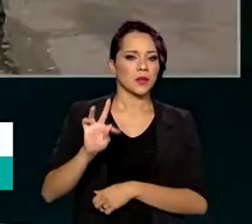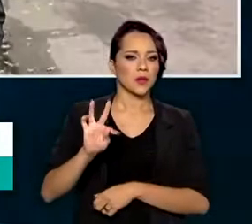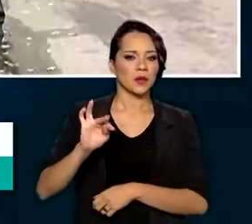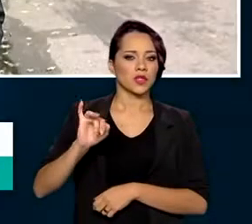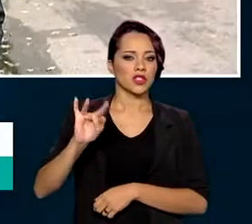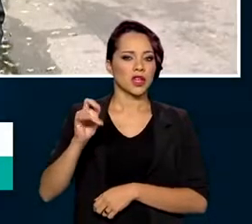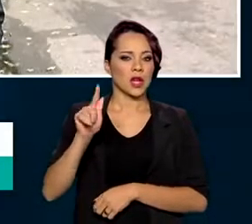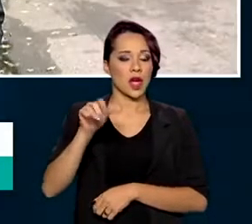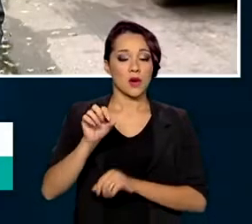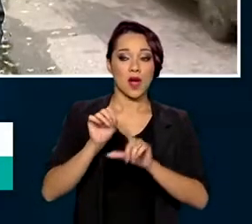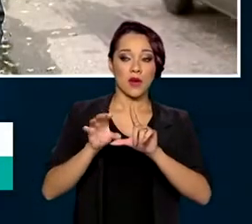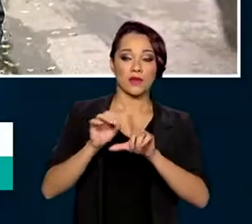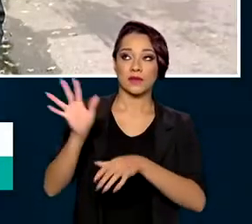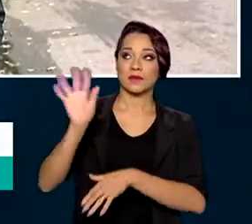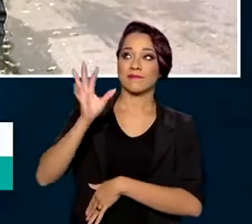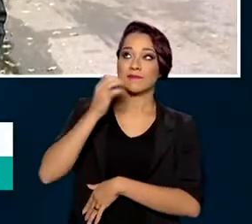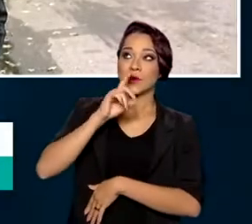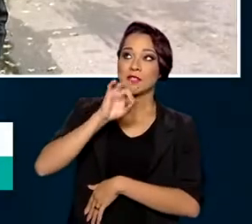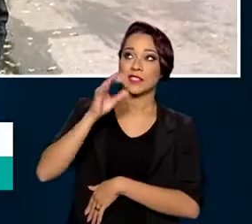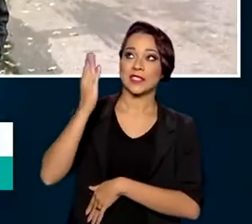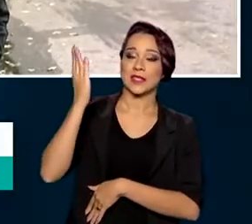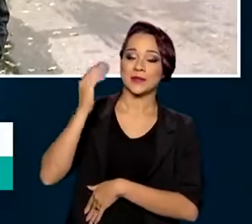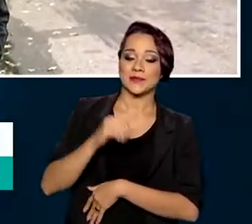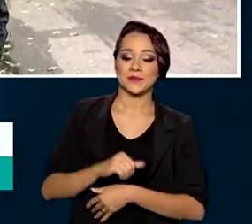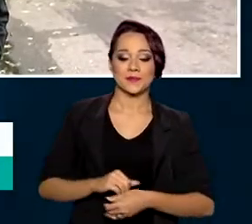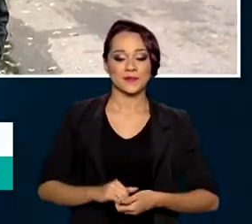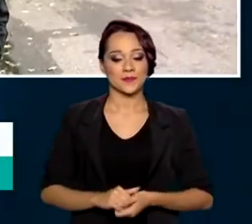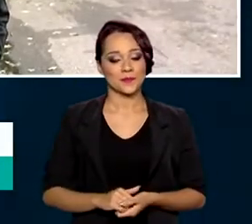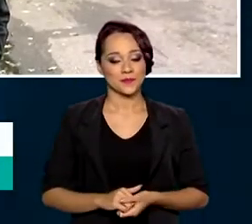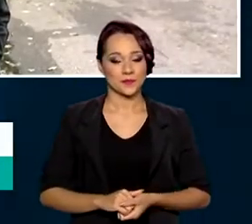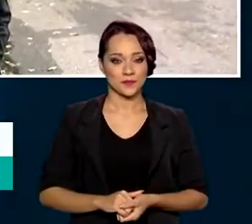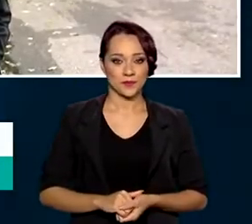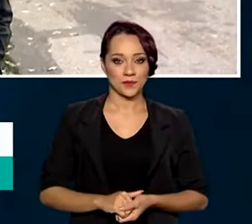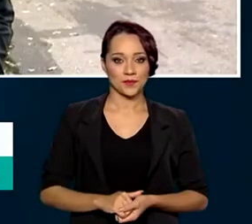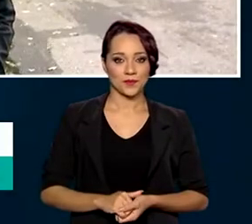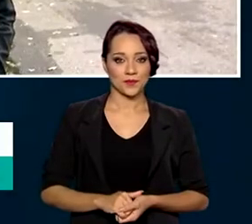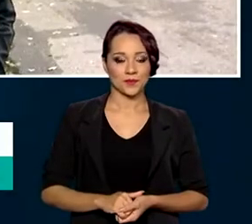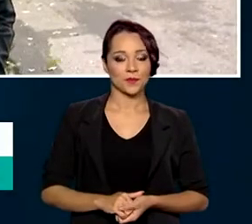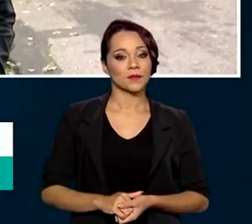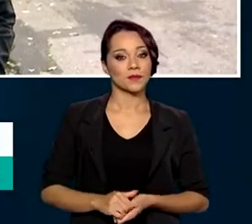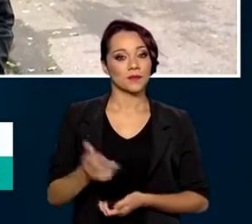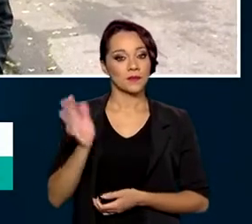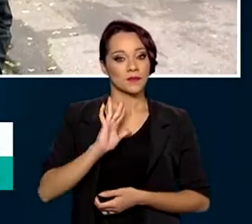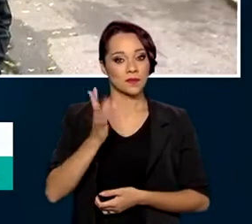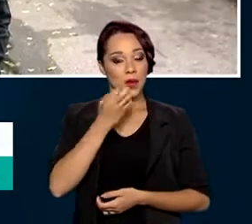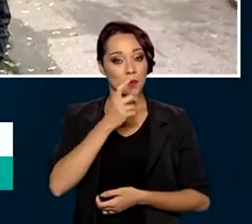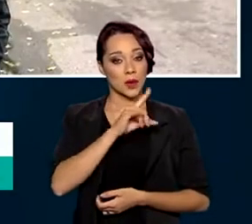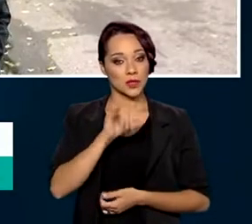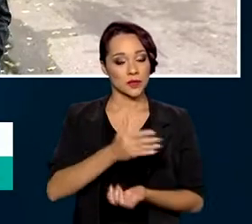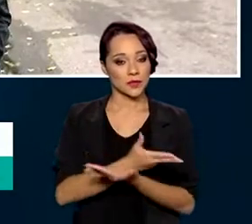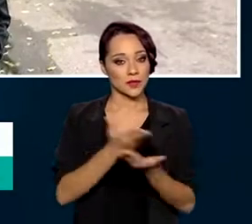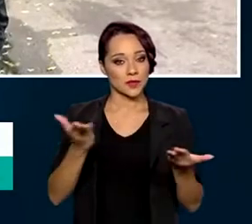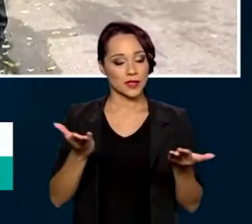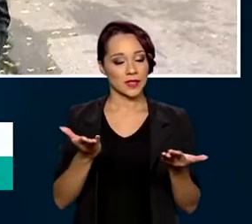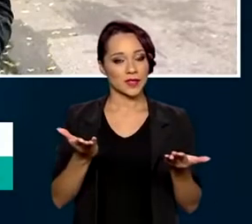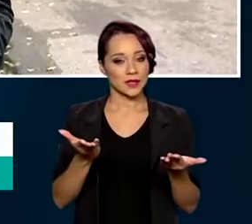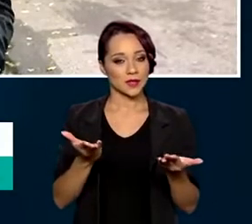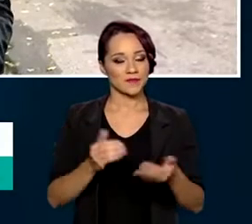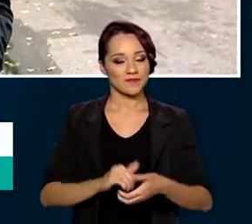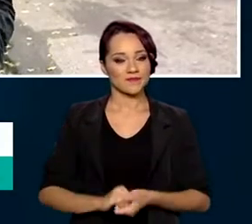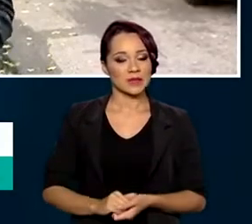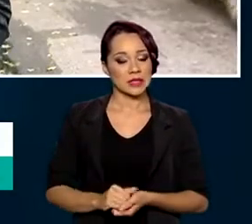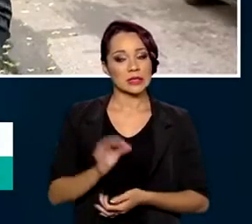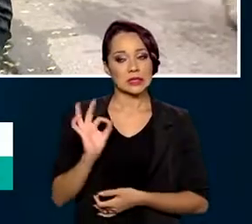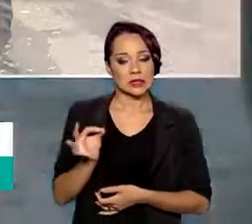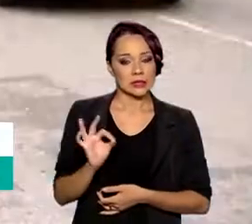Pimenta, ao vivo com a gente. Oi, Tiago, bom dia. Oi, Miguelzinho, bom dia para você, bom dia para Monique. Como você